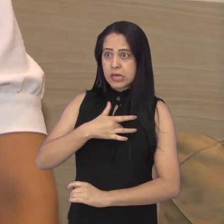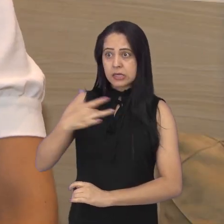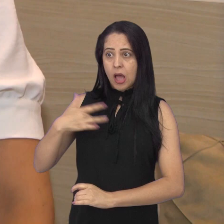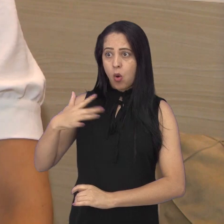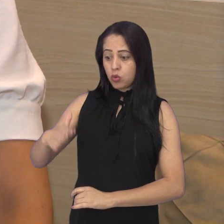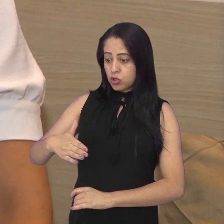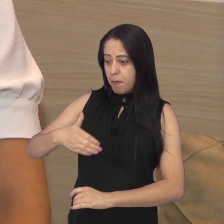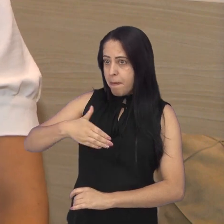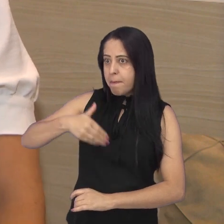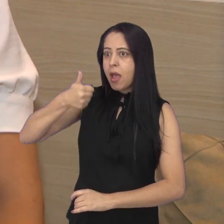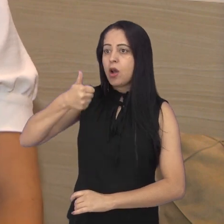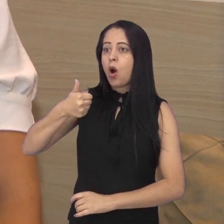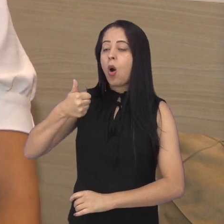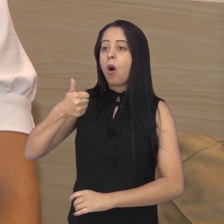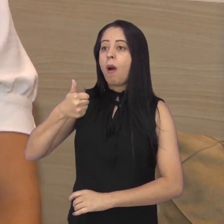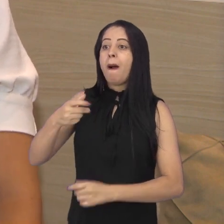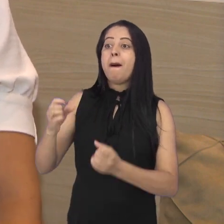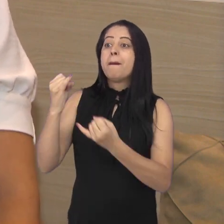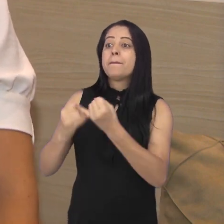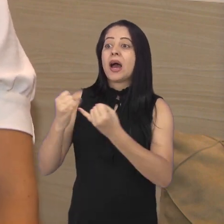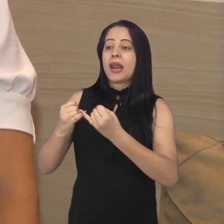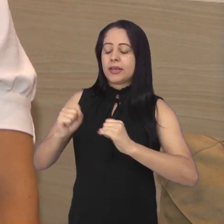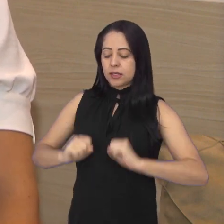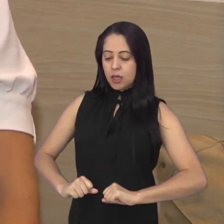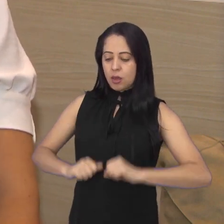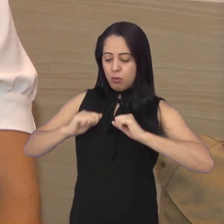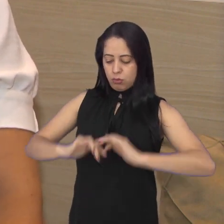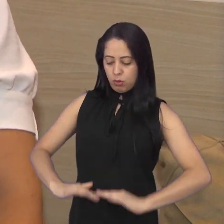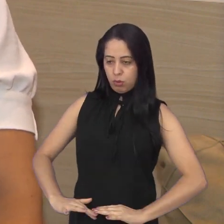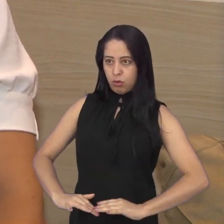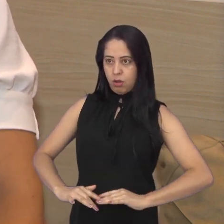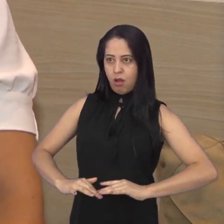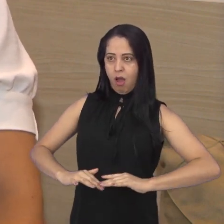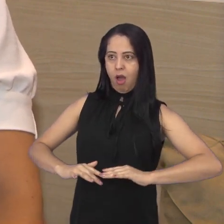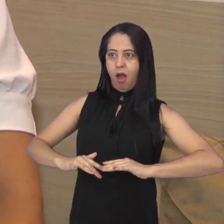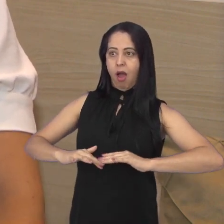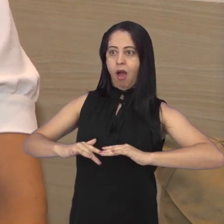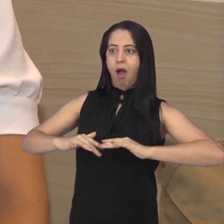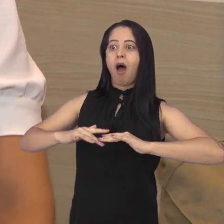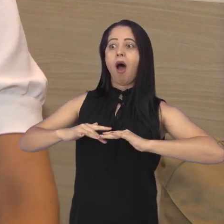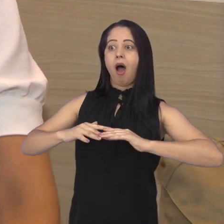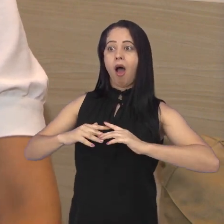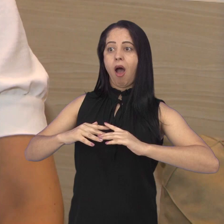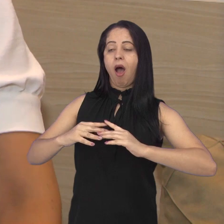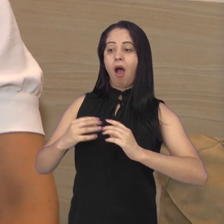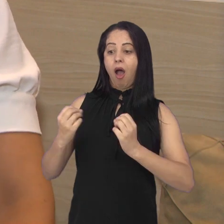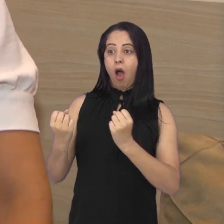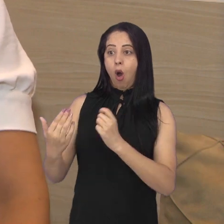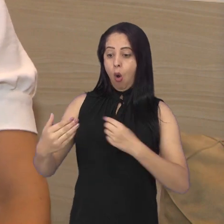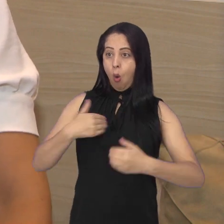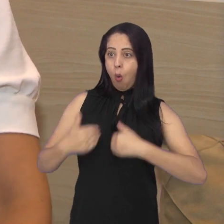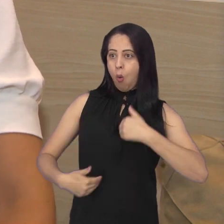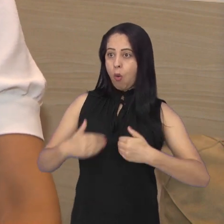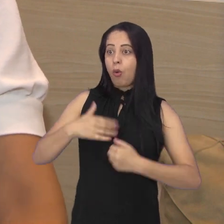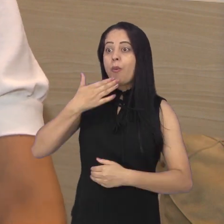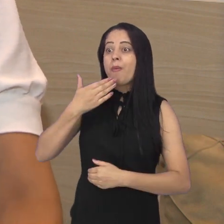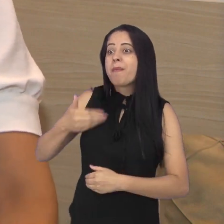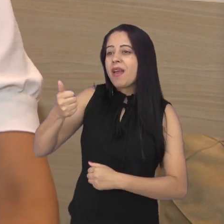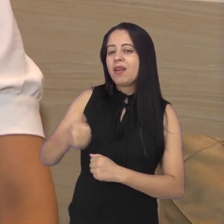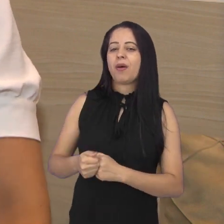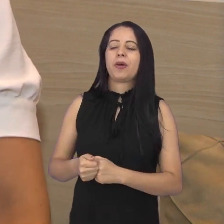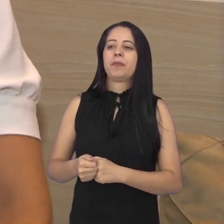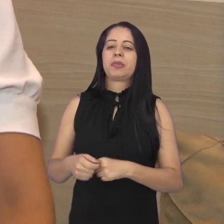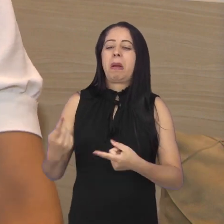que a resistência, né, vai melhorando. Então eu já não tenho mais problema. Às vezes, né, vai mexer com alguma coisa, às vezes vai mexer